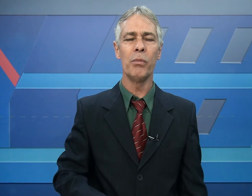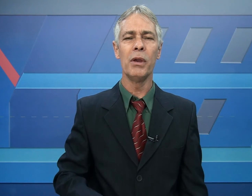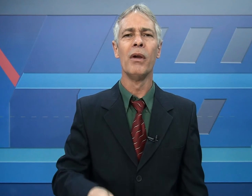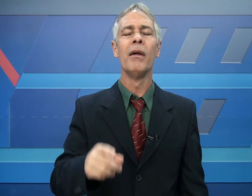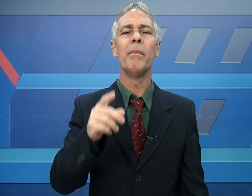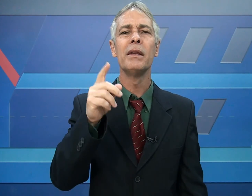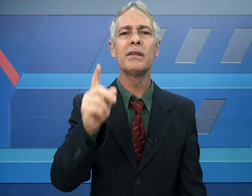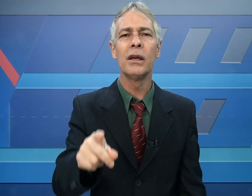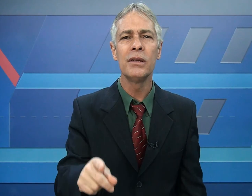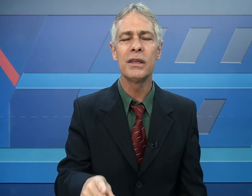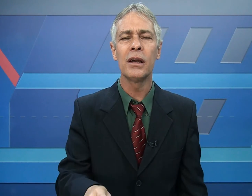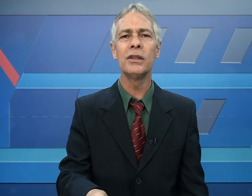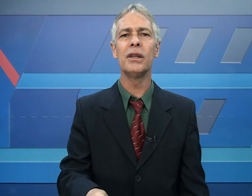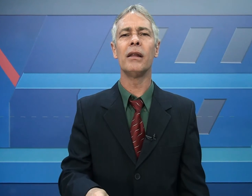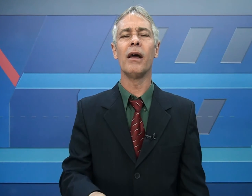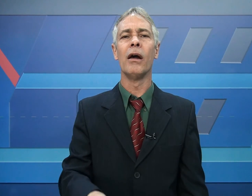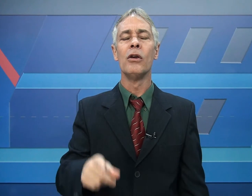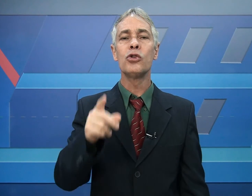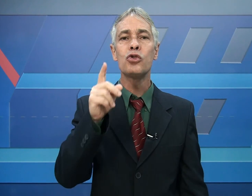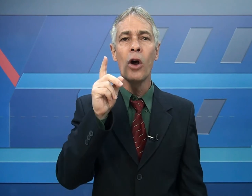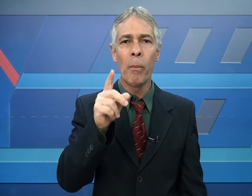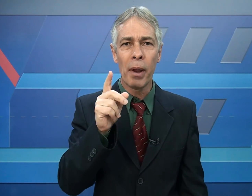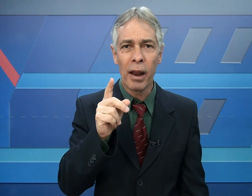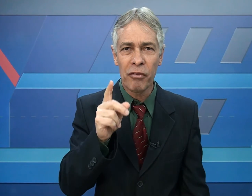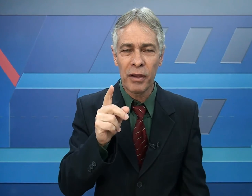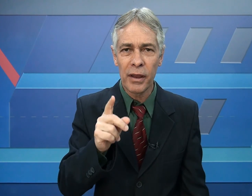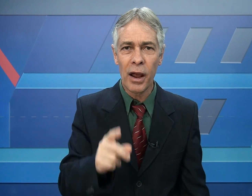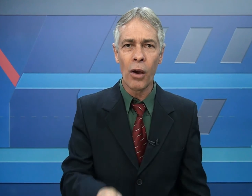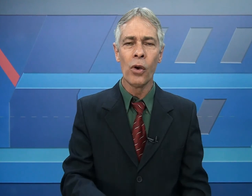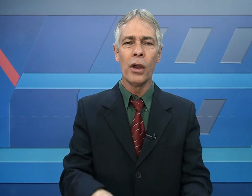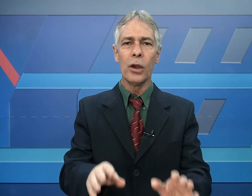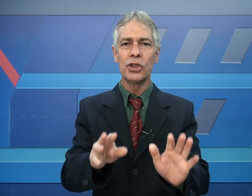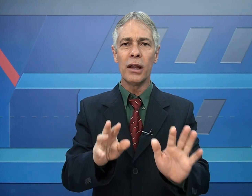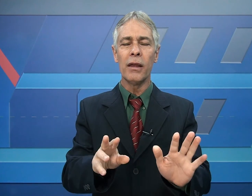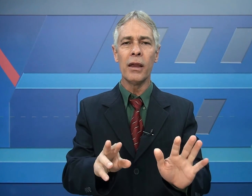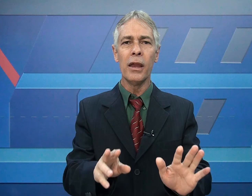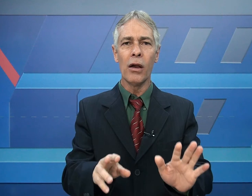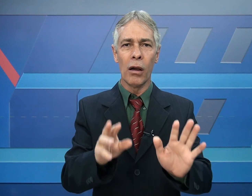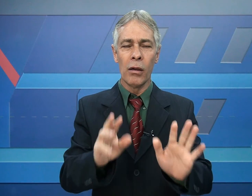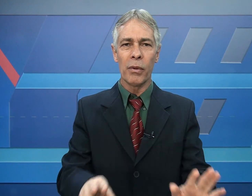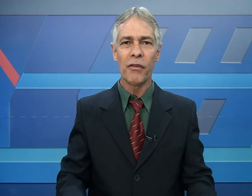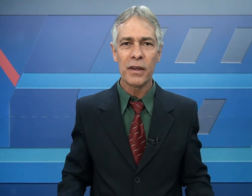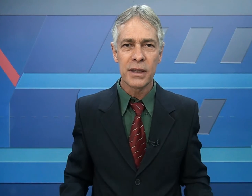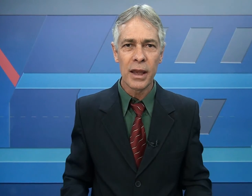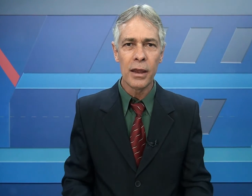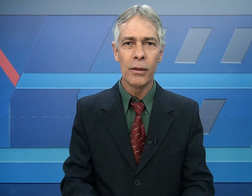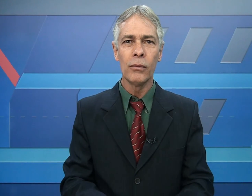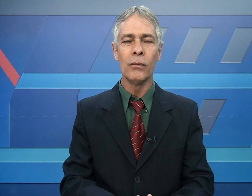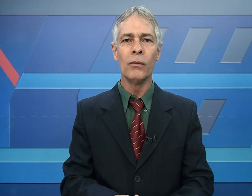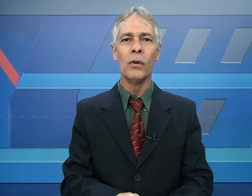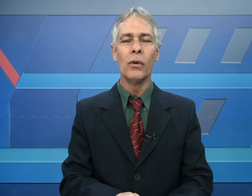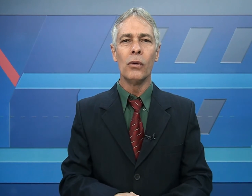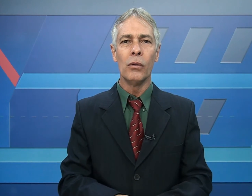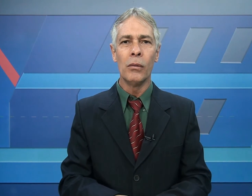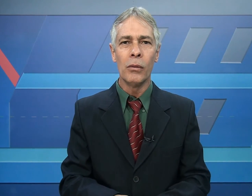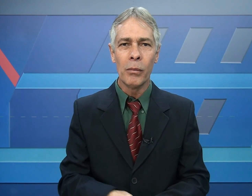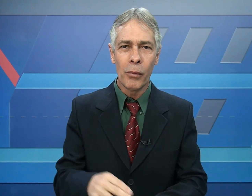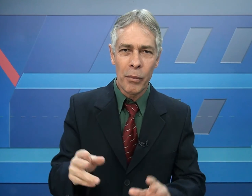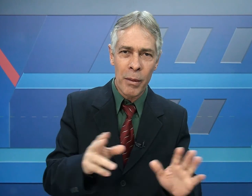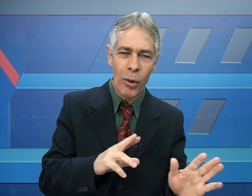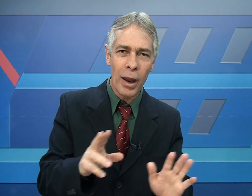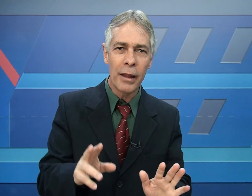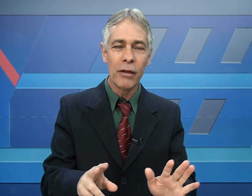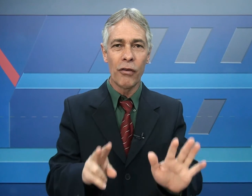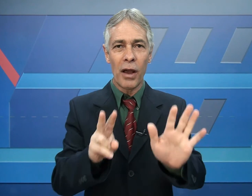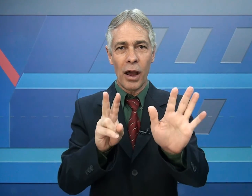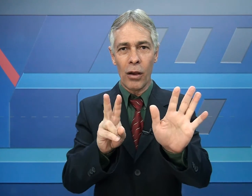seu umbigo, pensando em se candidatar. Só para federal, eu já tenho aí, ó, para fazer aí um